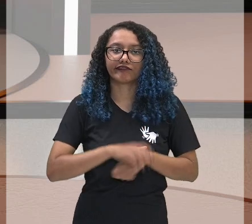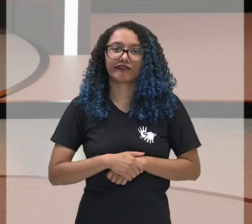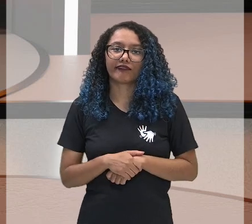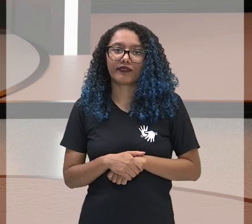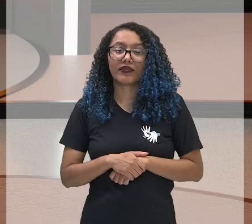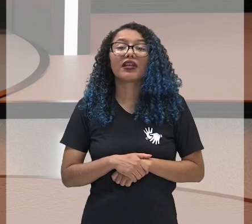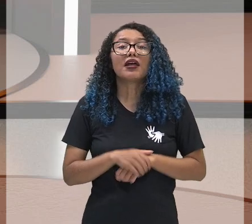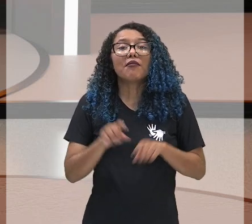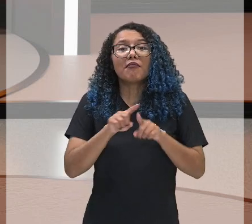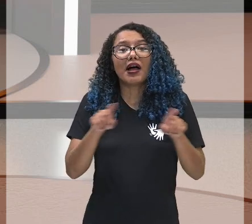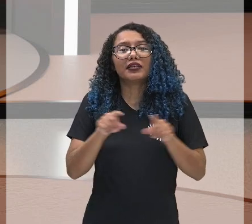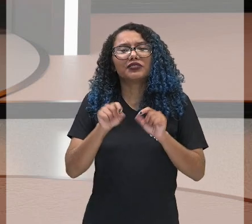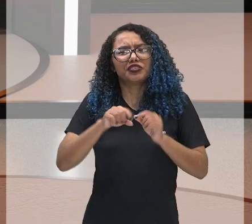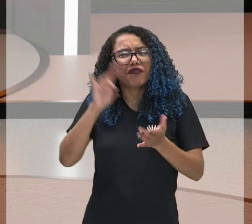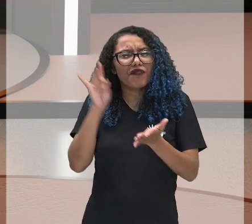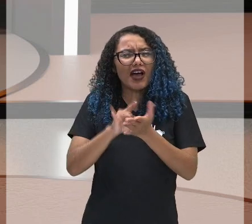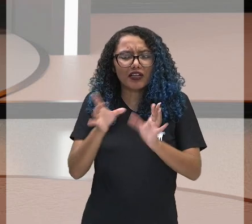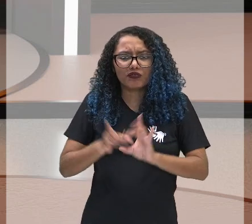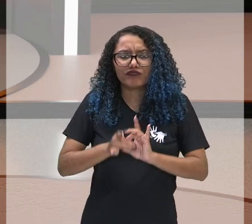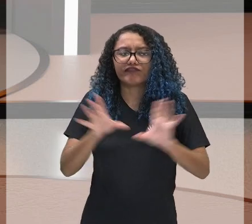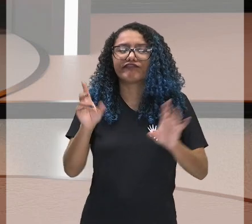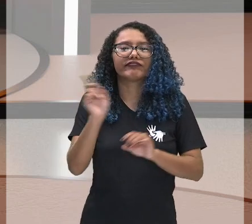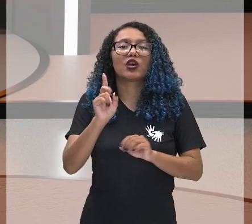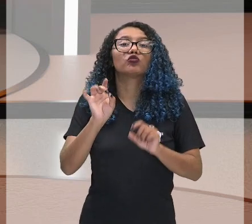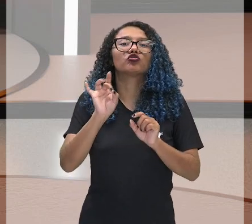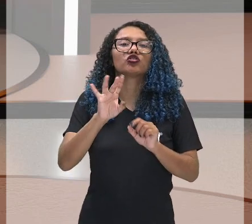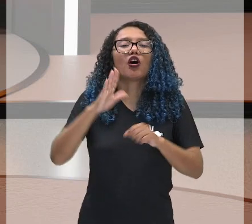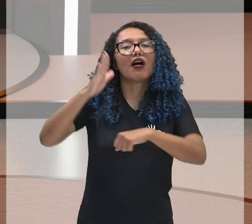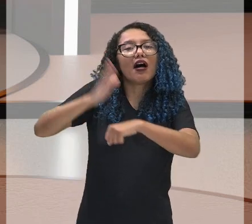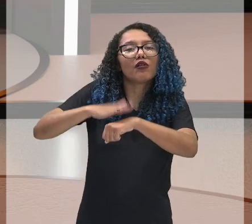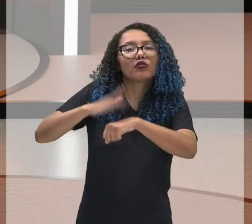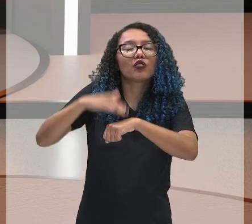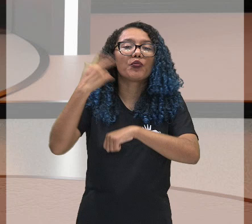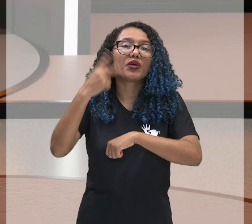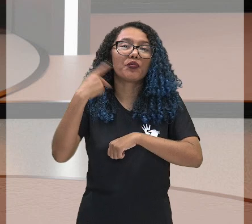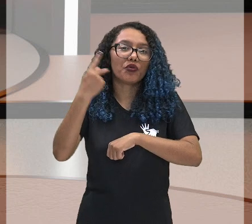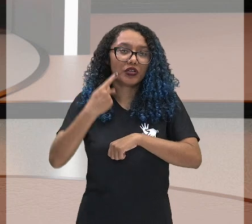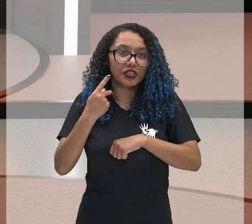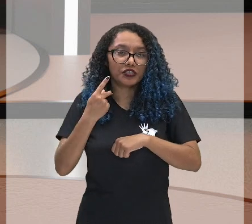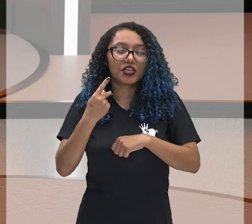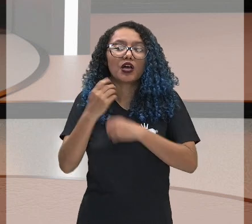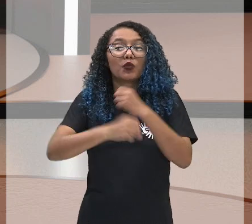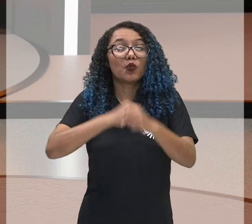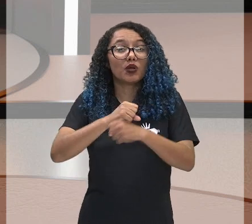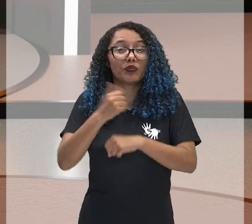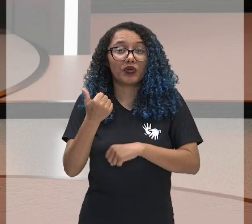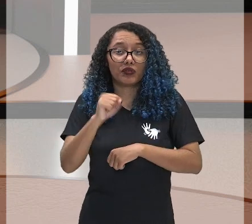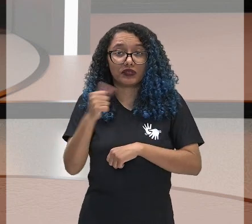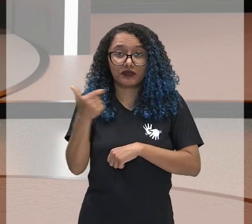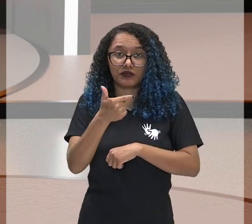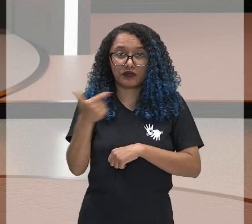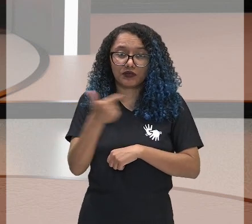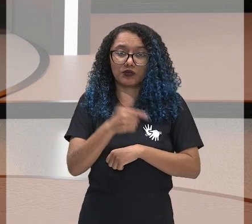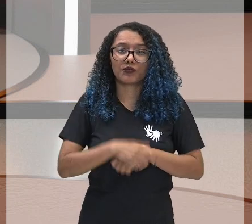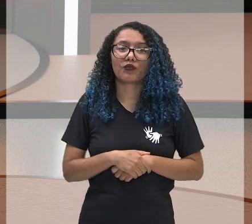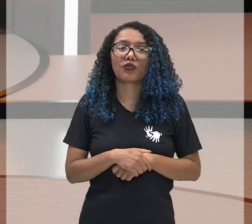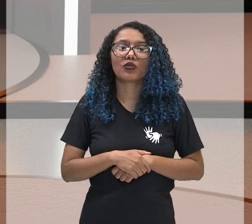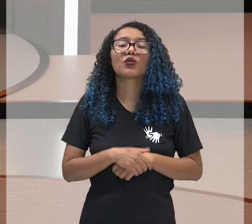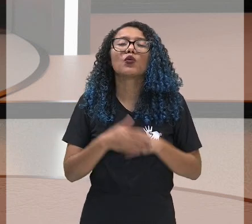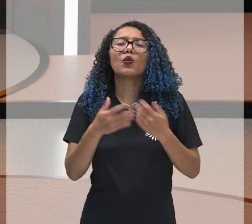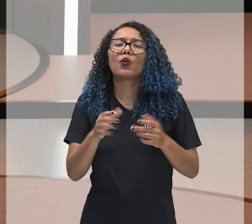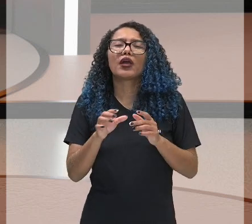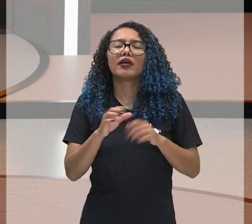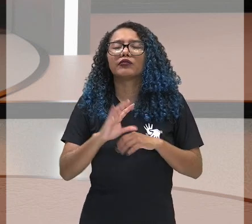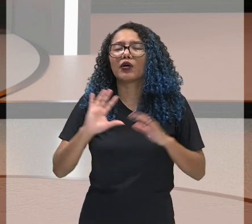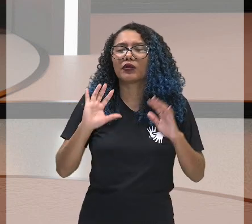uma emancipação política que ocorreu lá em 1822, tá, gente? No chamado Grito do Ipiranga. Inclusive, a gente vai